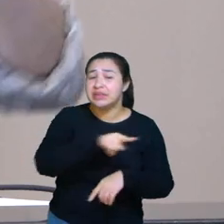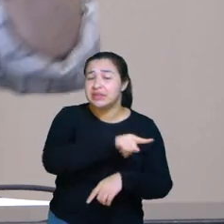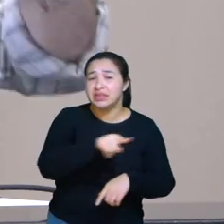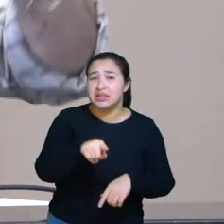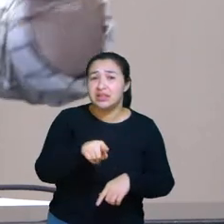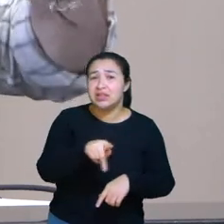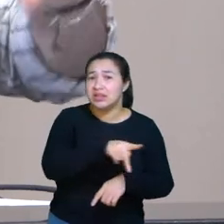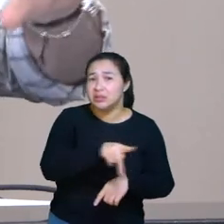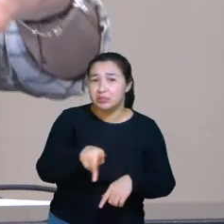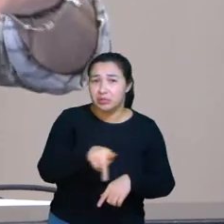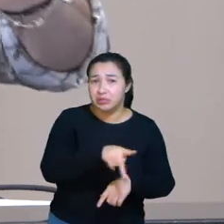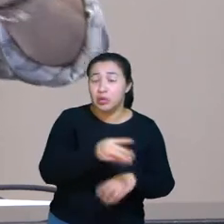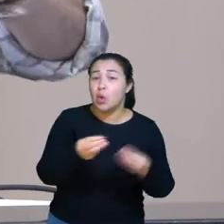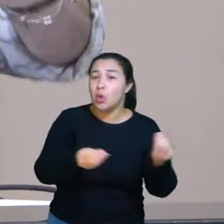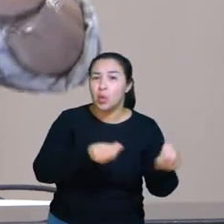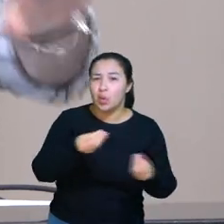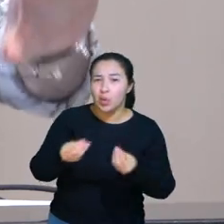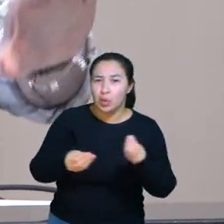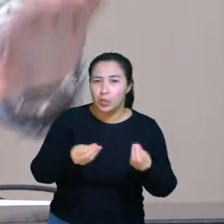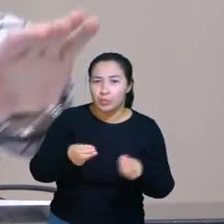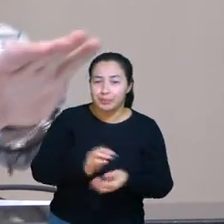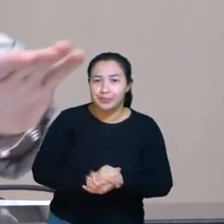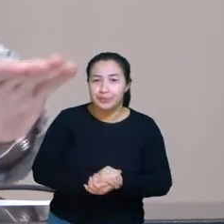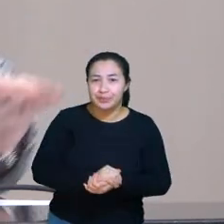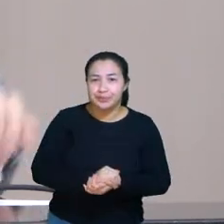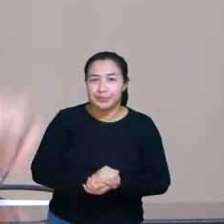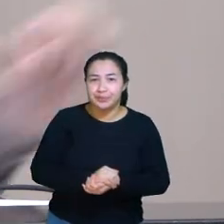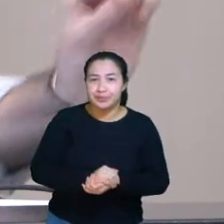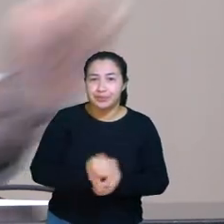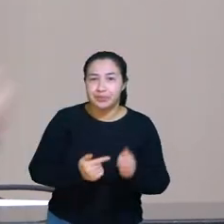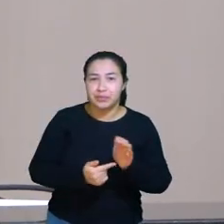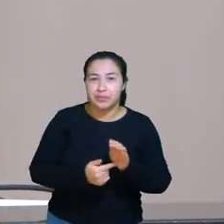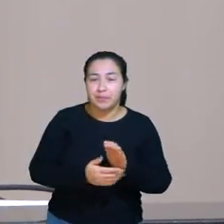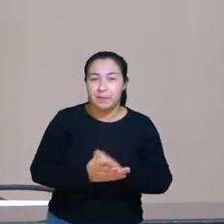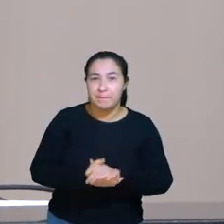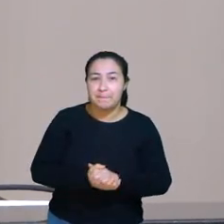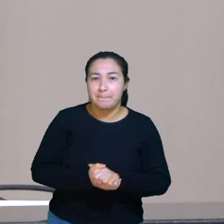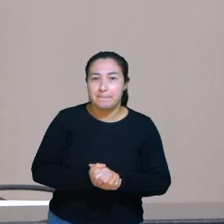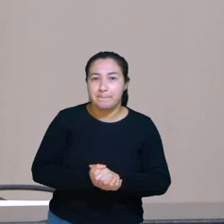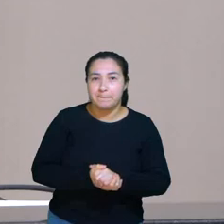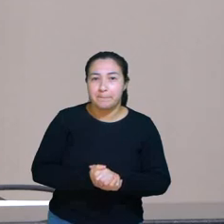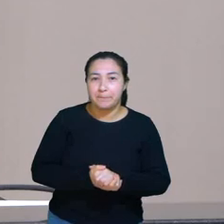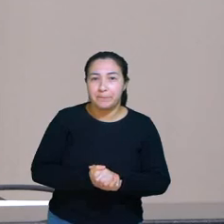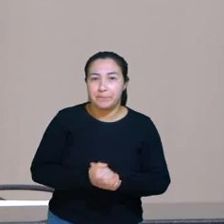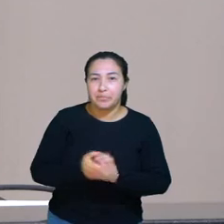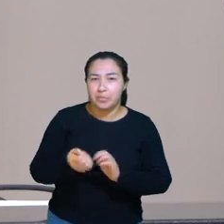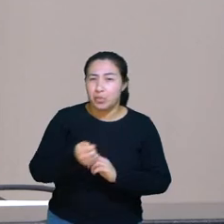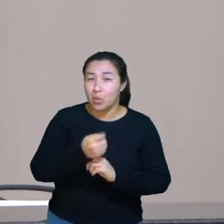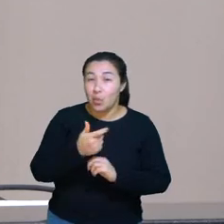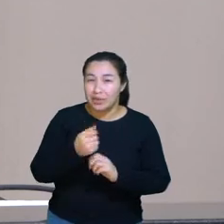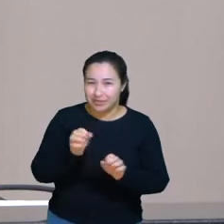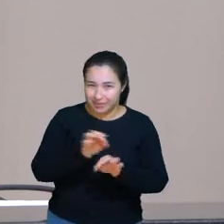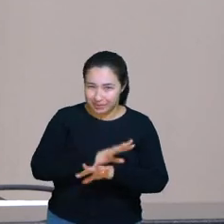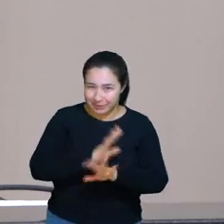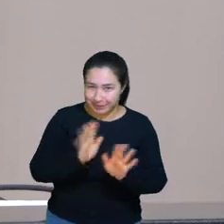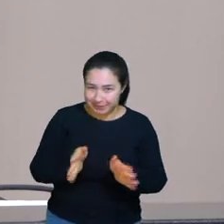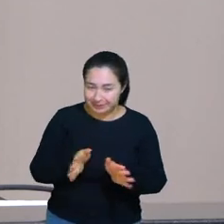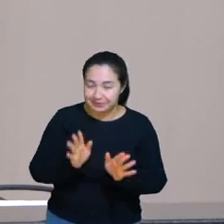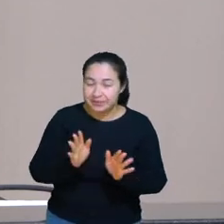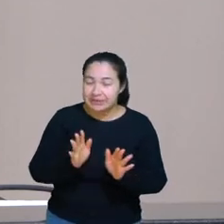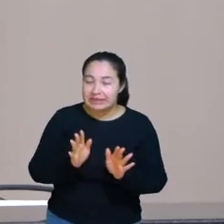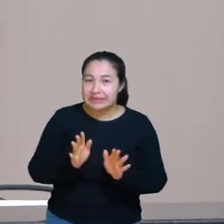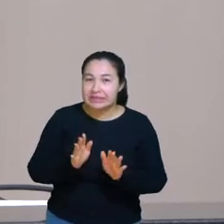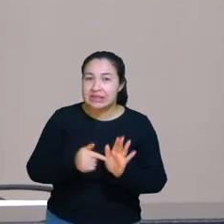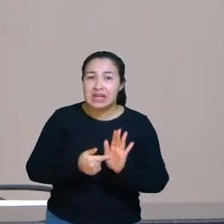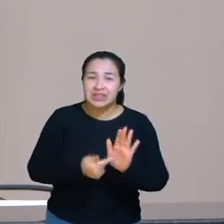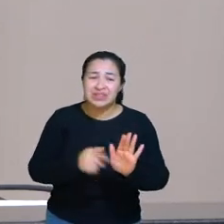o o a indicação tempo já já finalizando Deputado a indicação é ah eu não